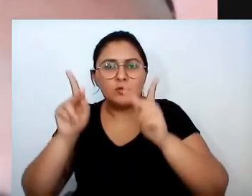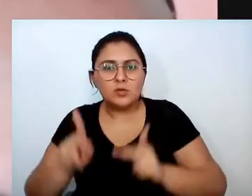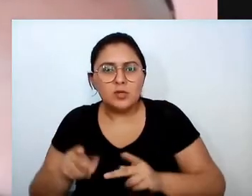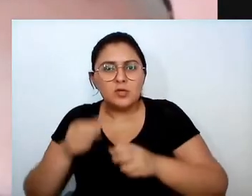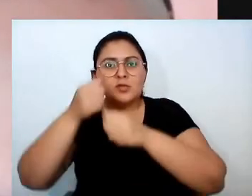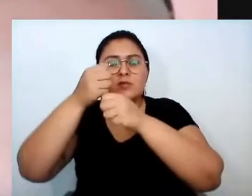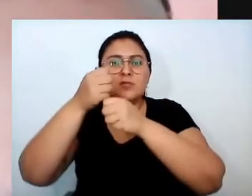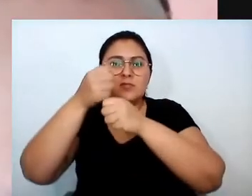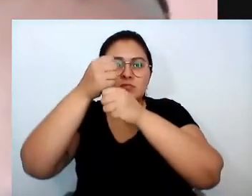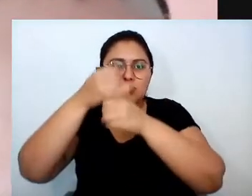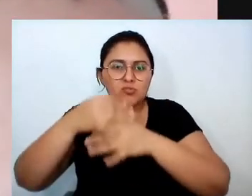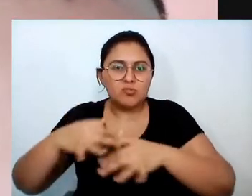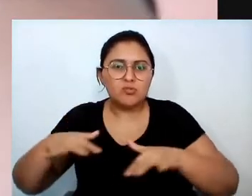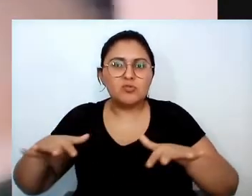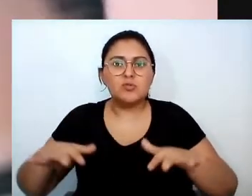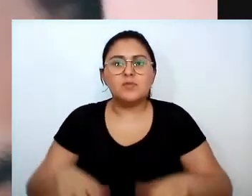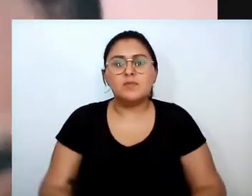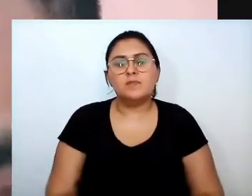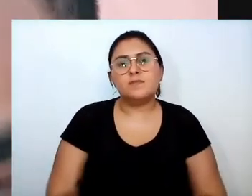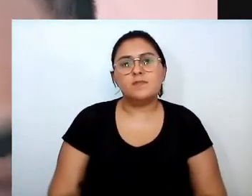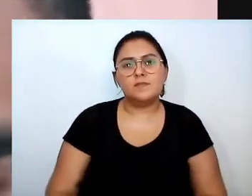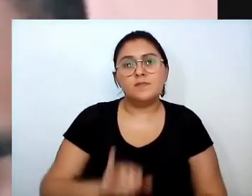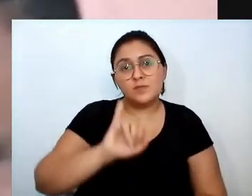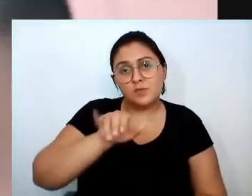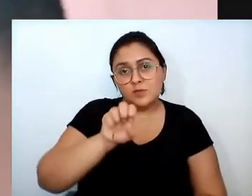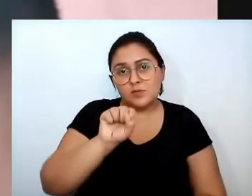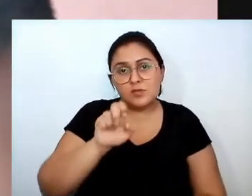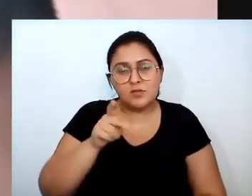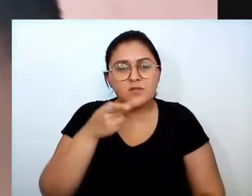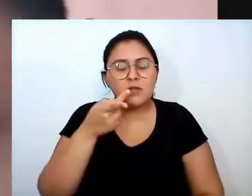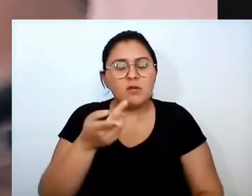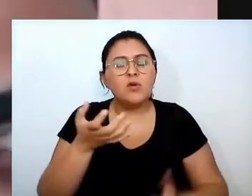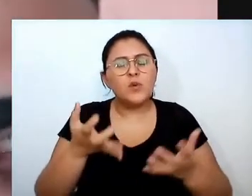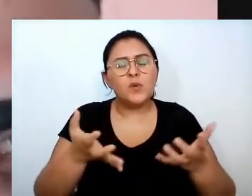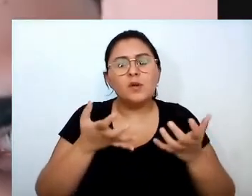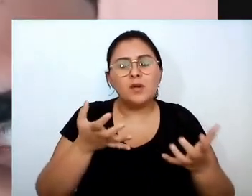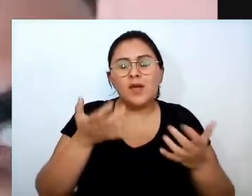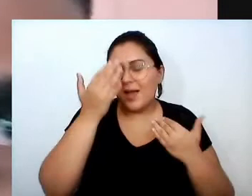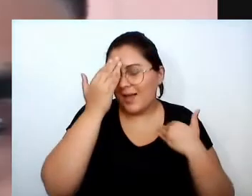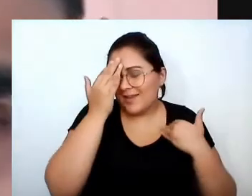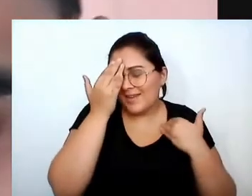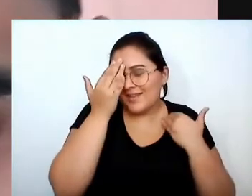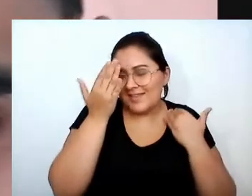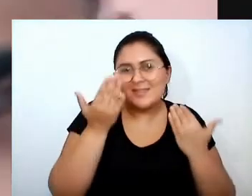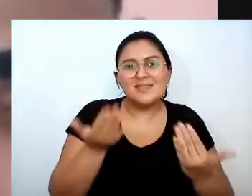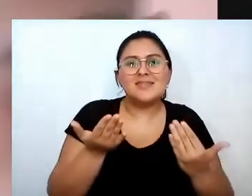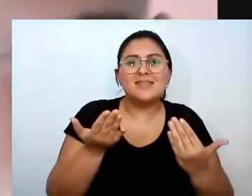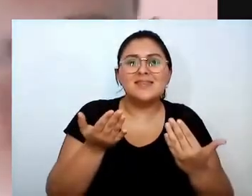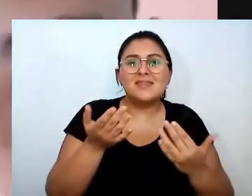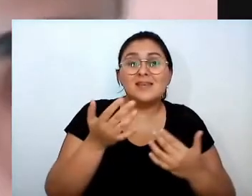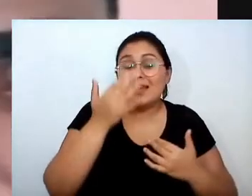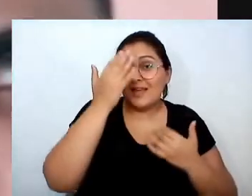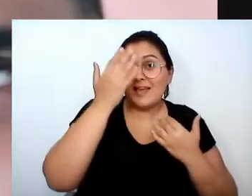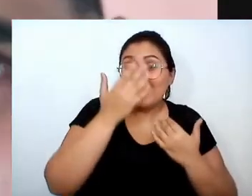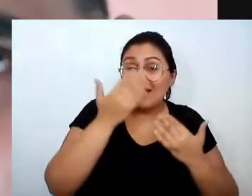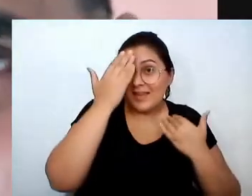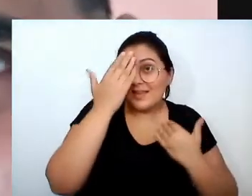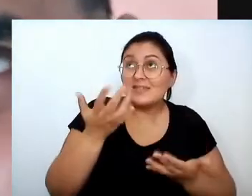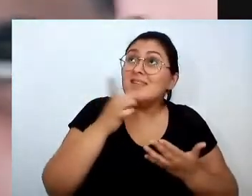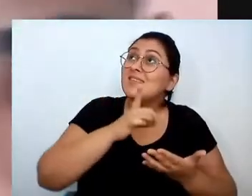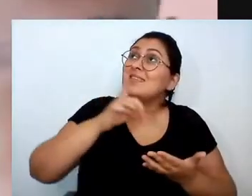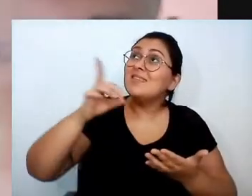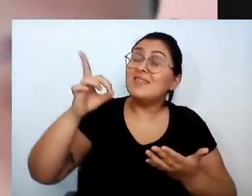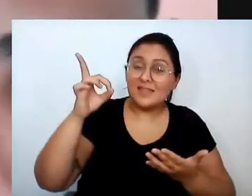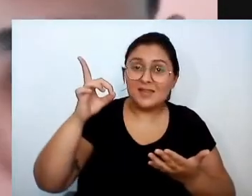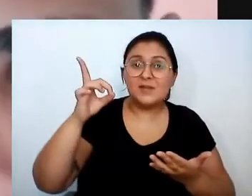inclusão. Deixa um recado final aí. Bom, o que eu gostaria de falar aqui é agradecer, né,